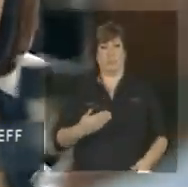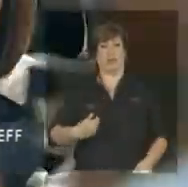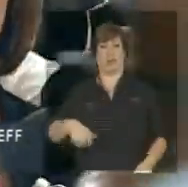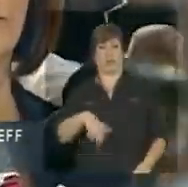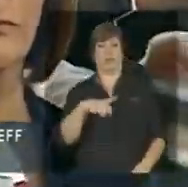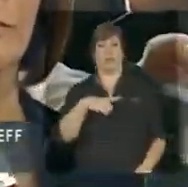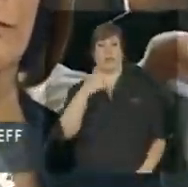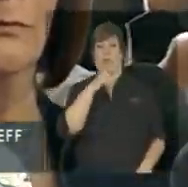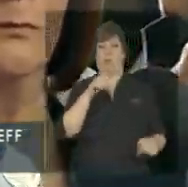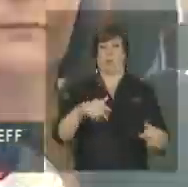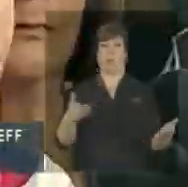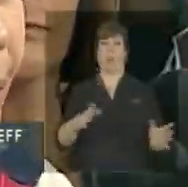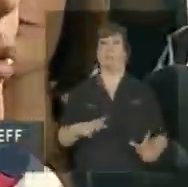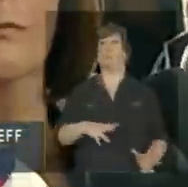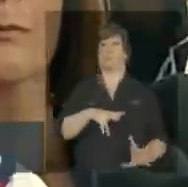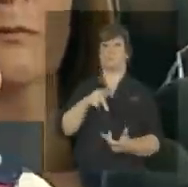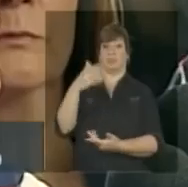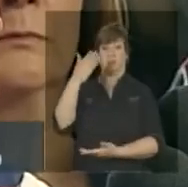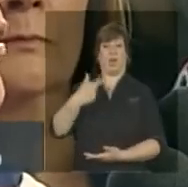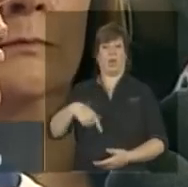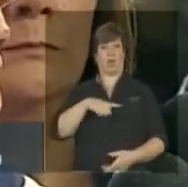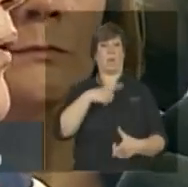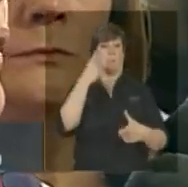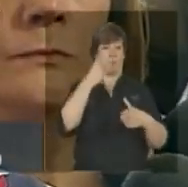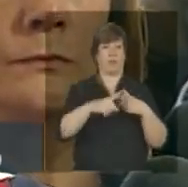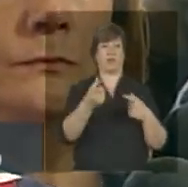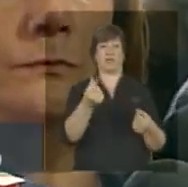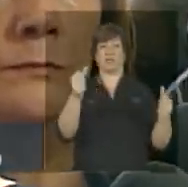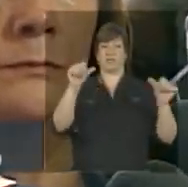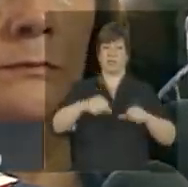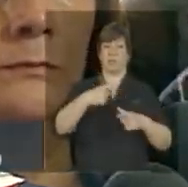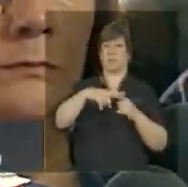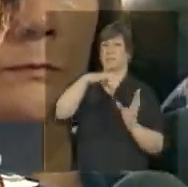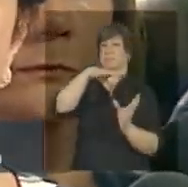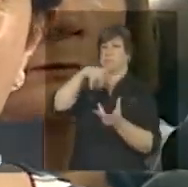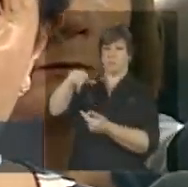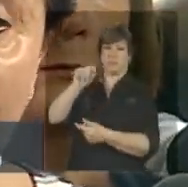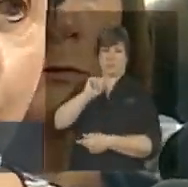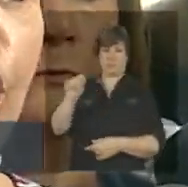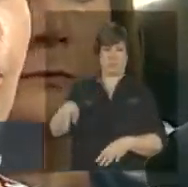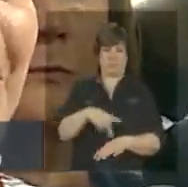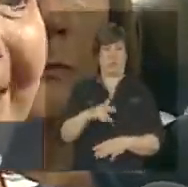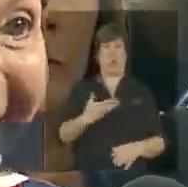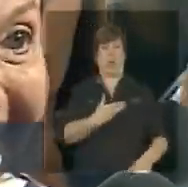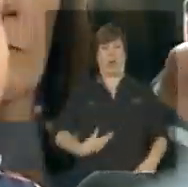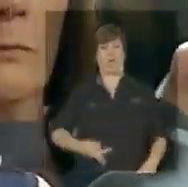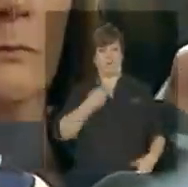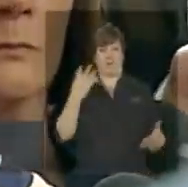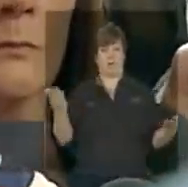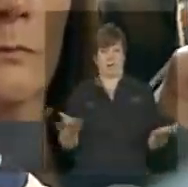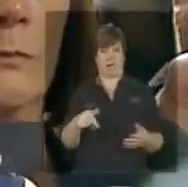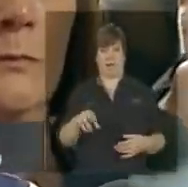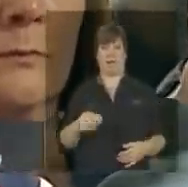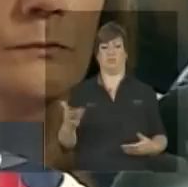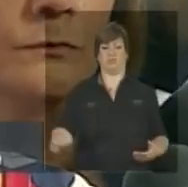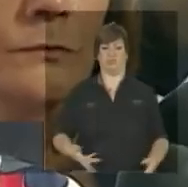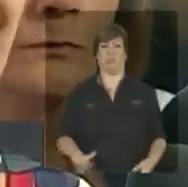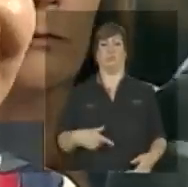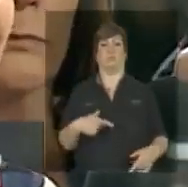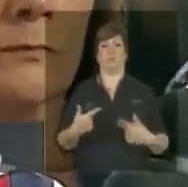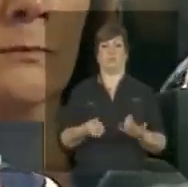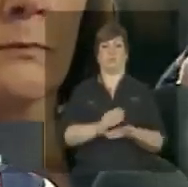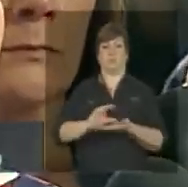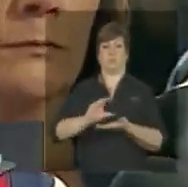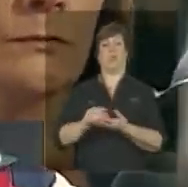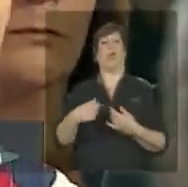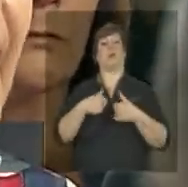no Brasil hoje e no mundo. Nós vivemos uma crise internacional. O governo diz que este ano nós vamos acelerar o investimento. Eu estou